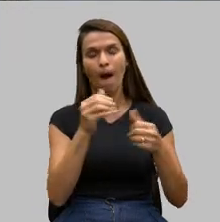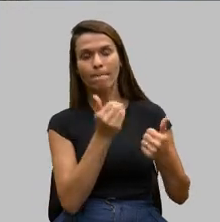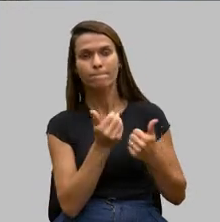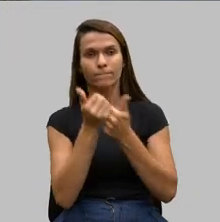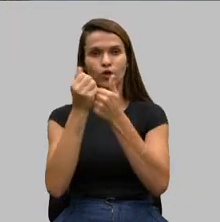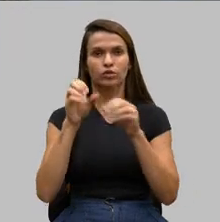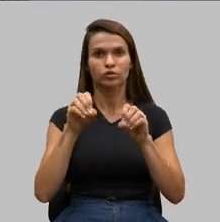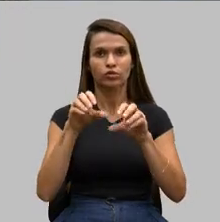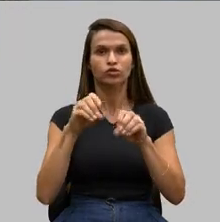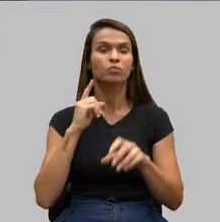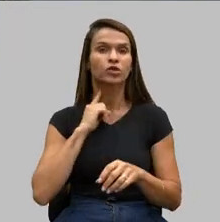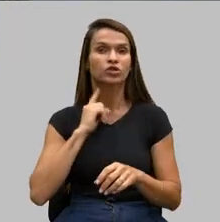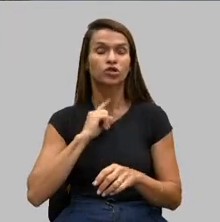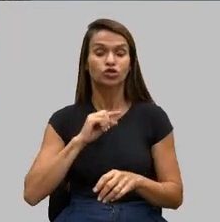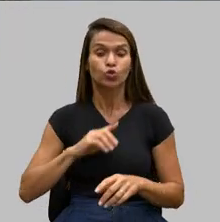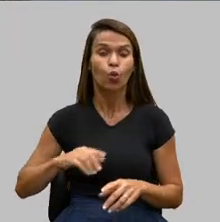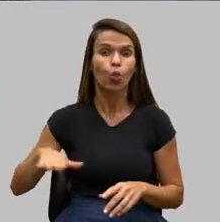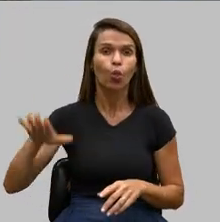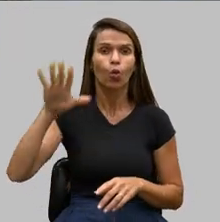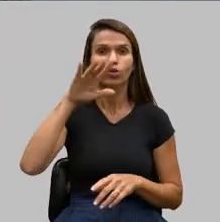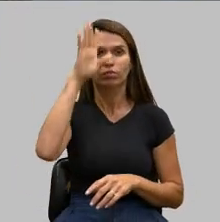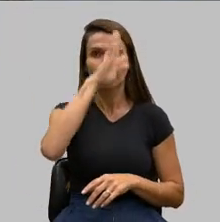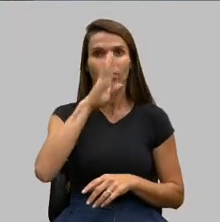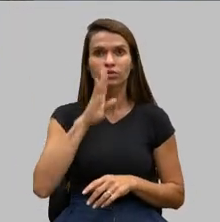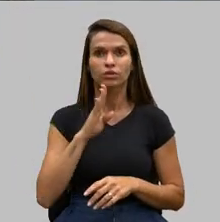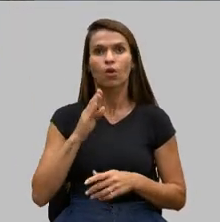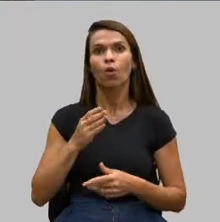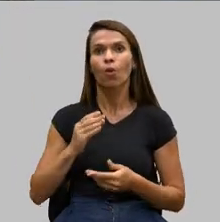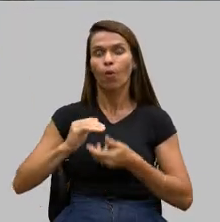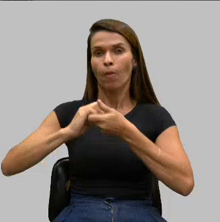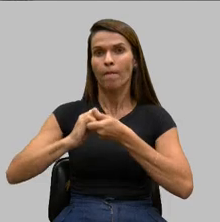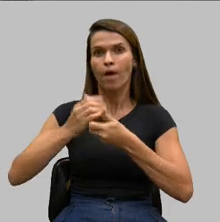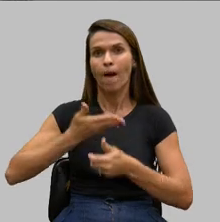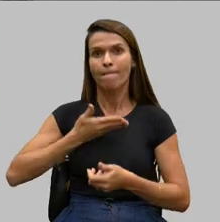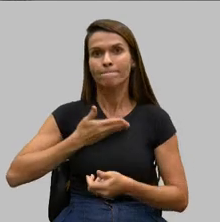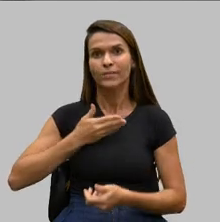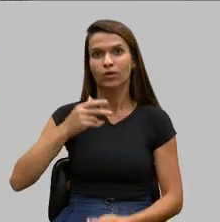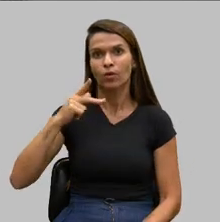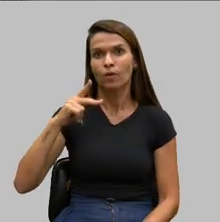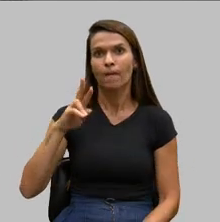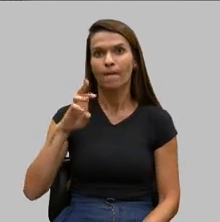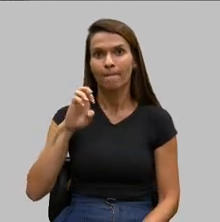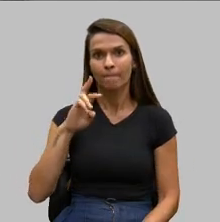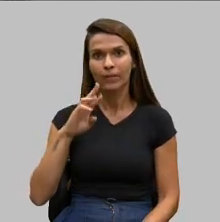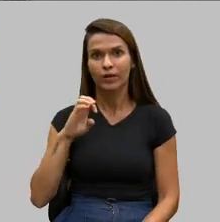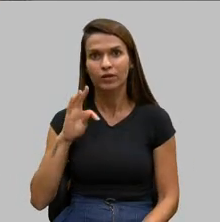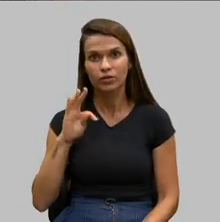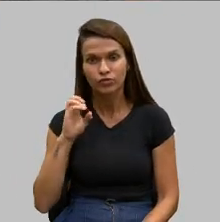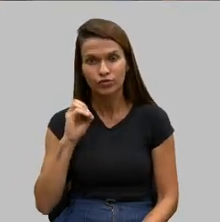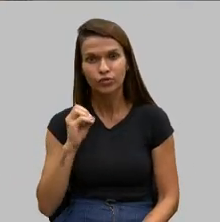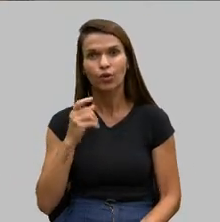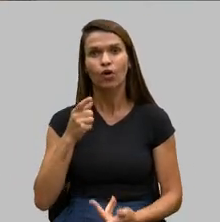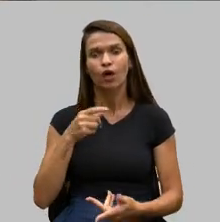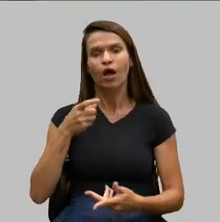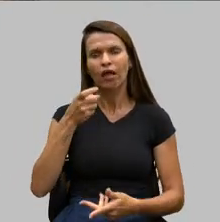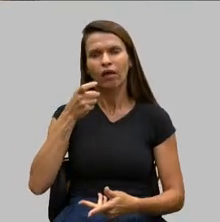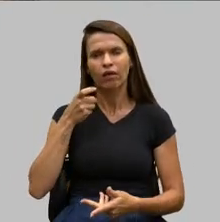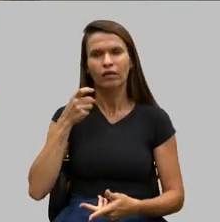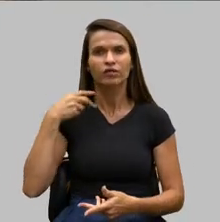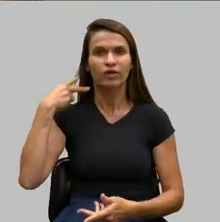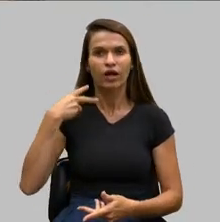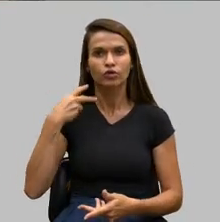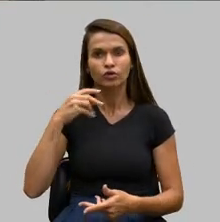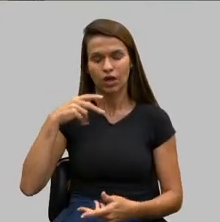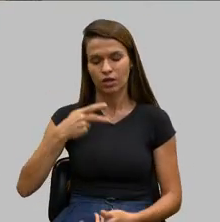Brasil cumprimentar aqui o meu amigo preto ex-vereador de Belo Horizonte e uma pessoa que tem feito um trabalho